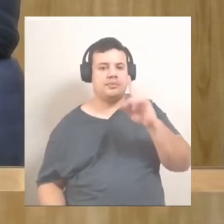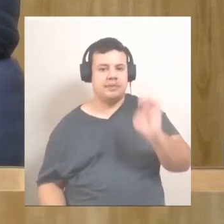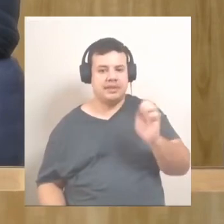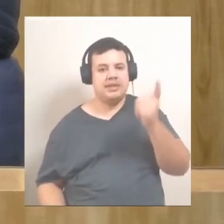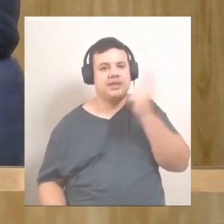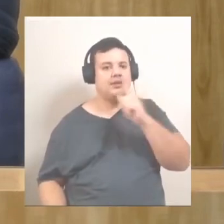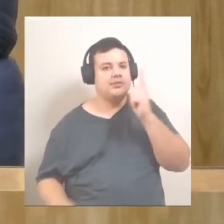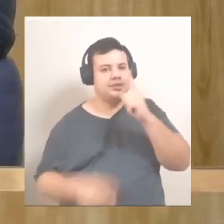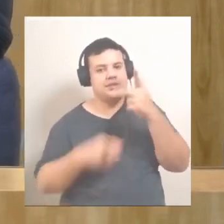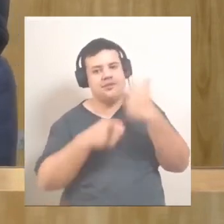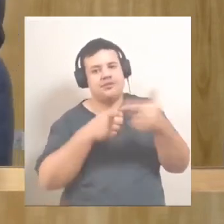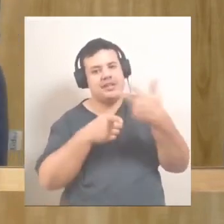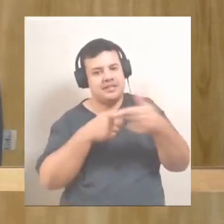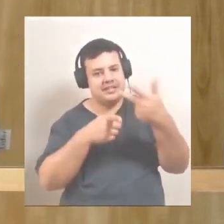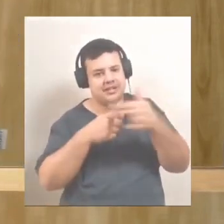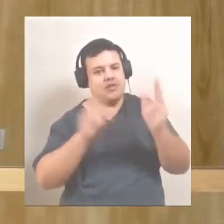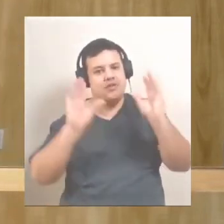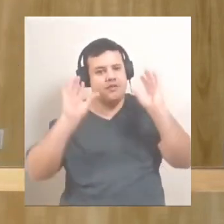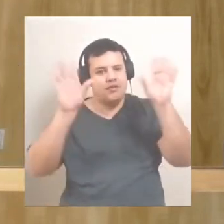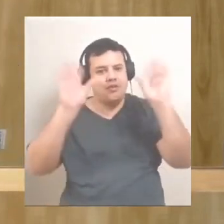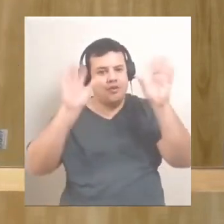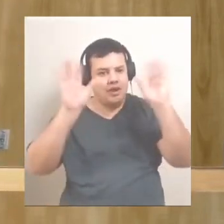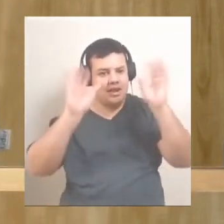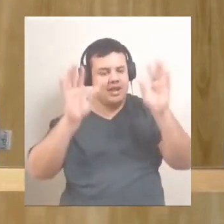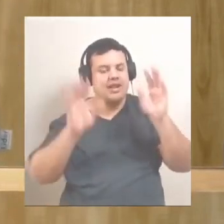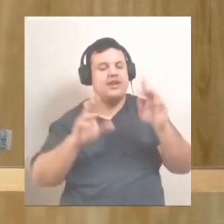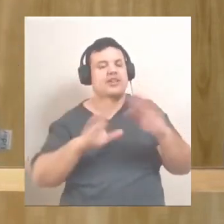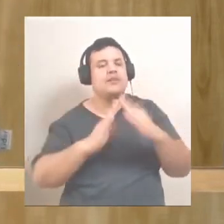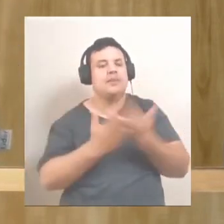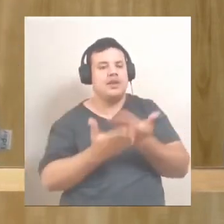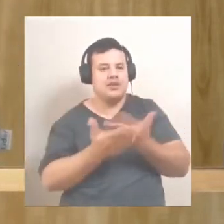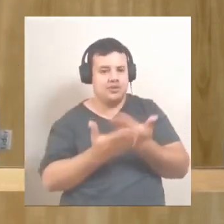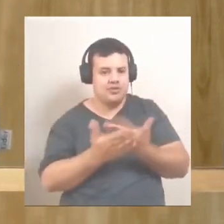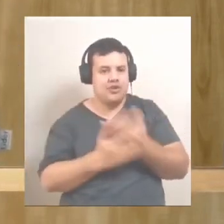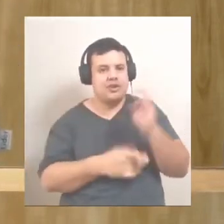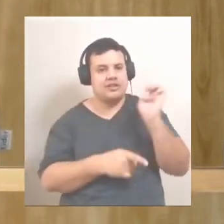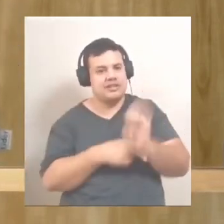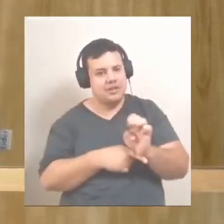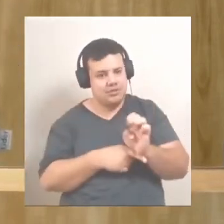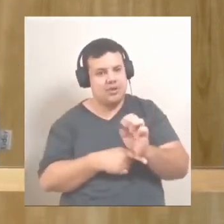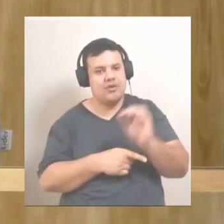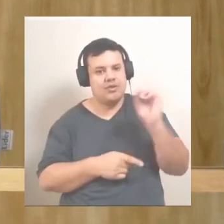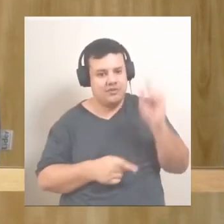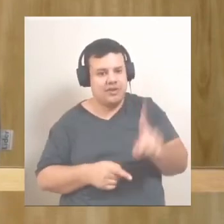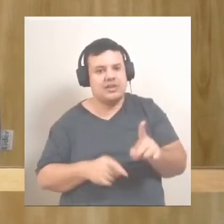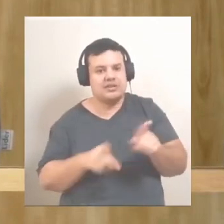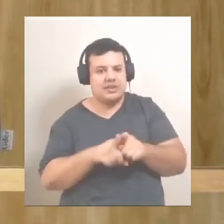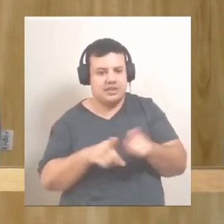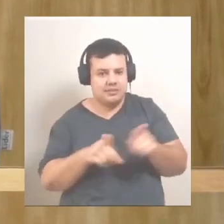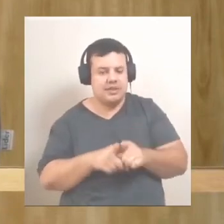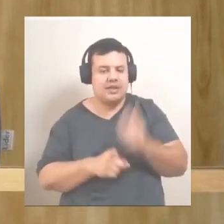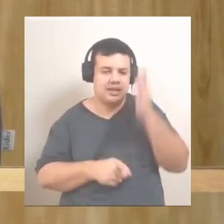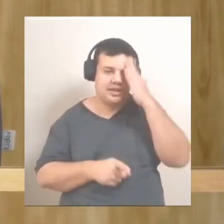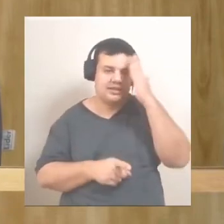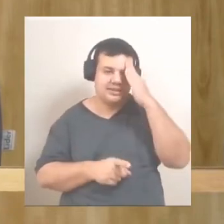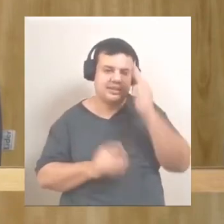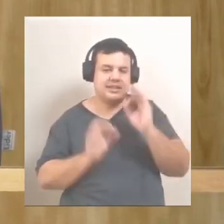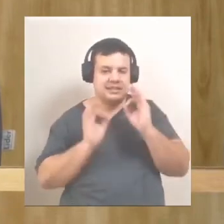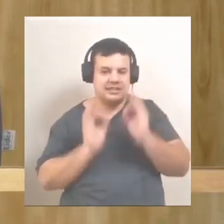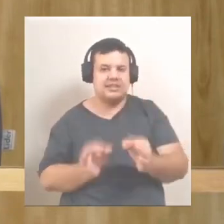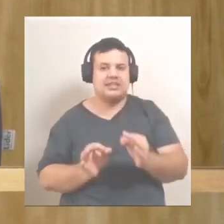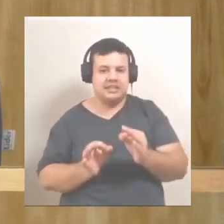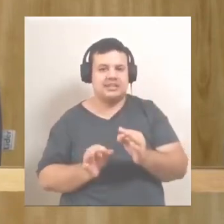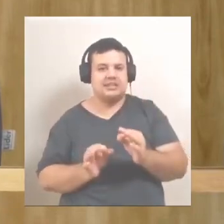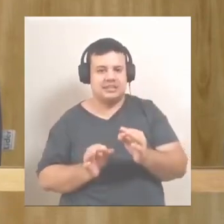no vôlei, assim como levou a escola estadual já como estava ali na freguesia. E eu tenho certeza que ele deve ser